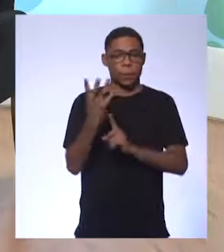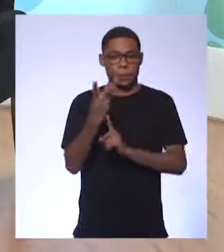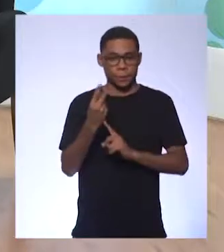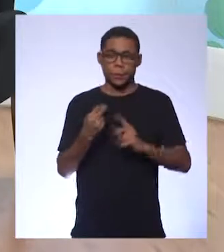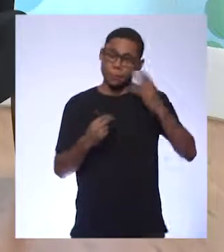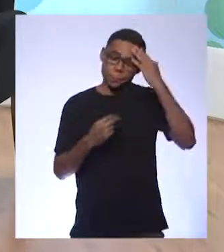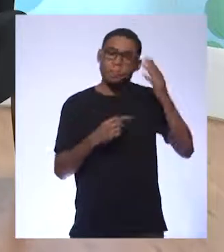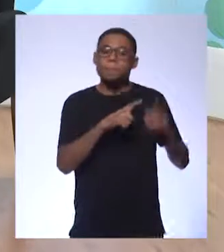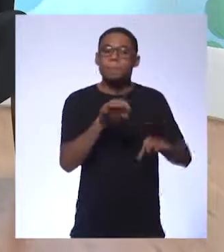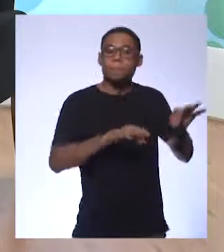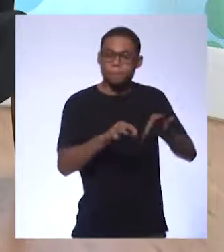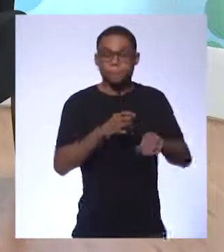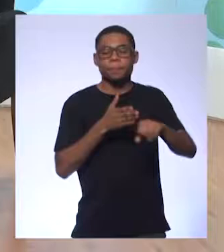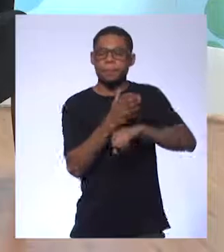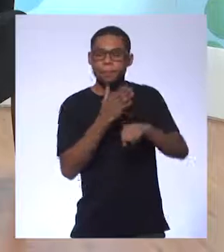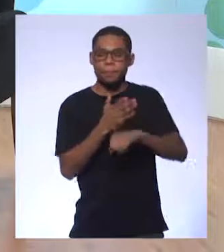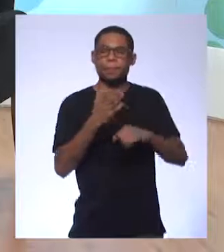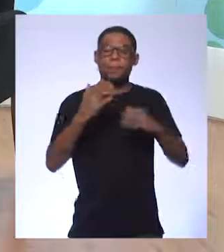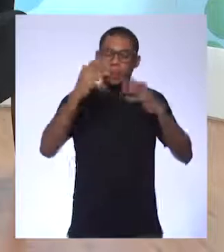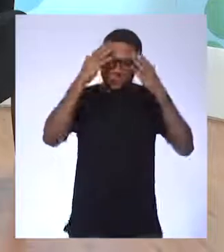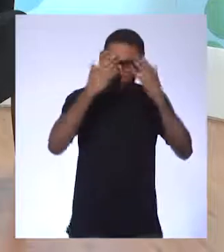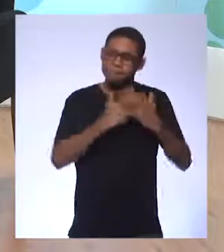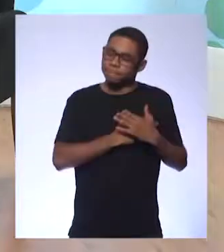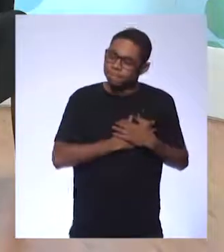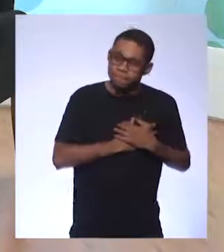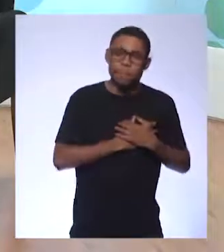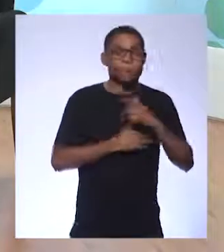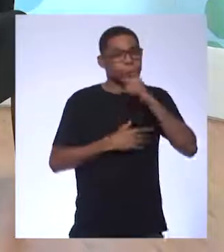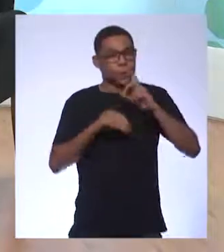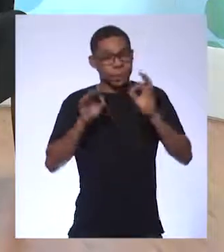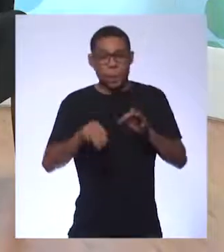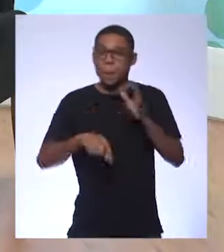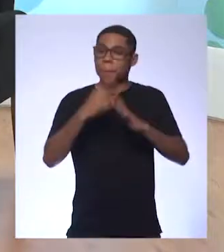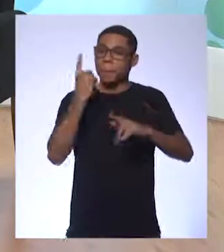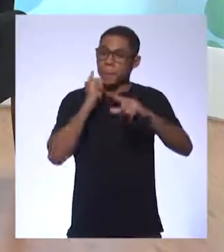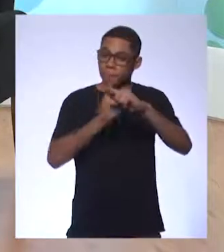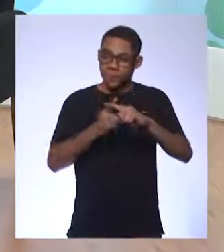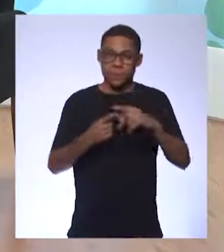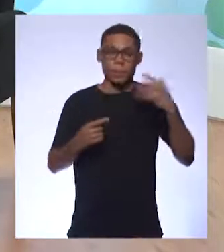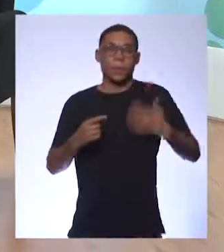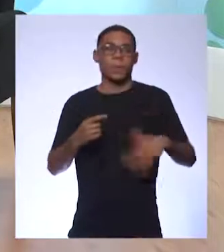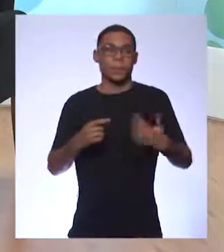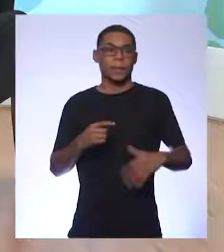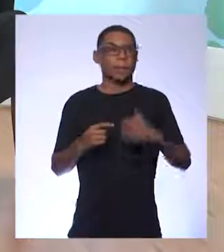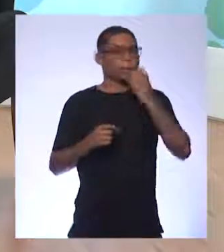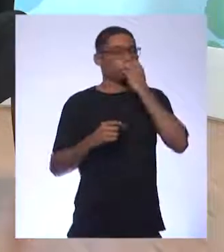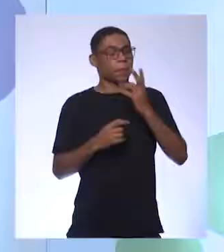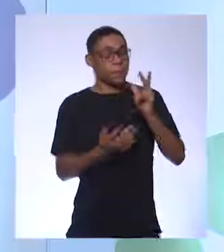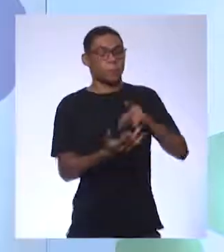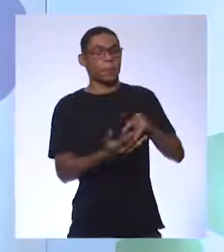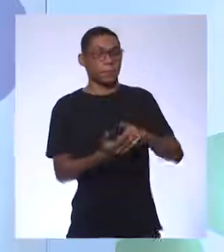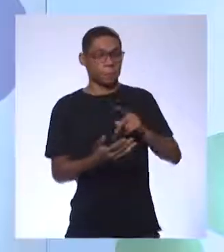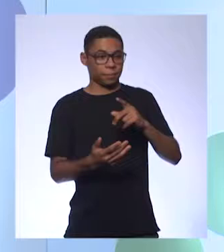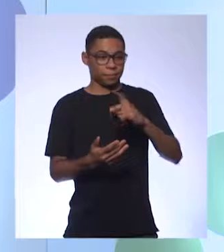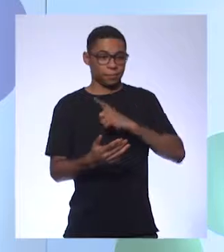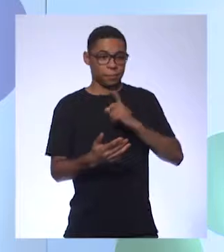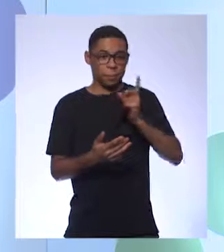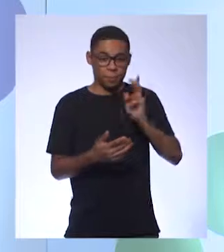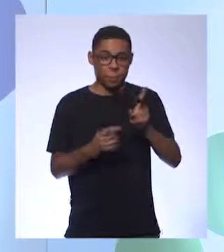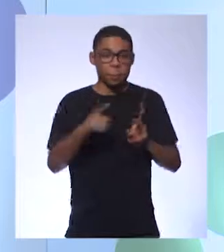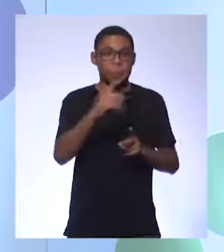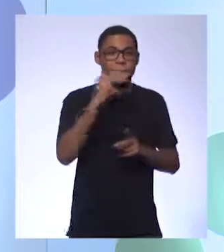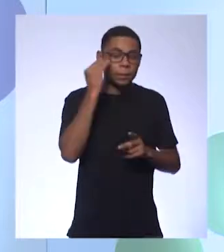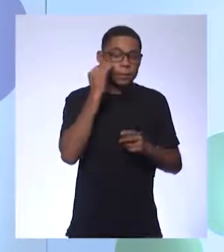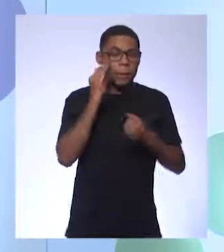Obrigada pela participação. De coração, eu fiquei, olha, deu certo, é a primeira vez, fiquei muito feliz. Verdade, a gente está testando essa ferramenta,